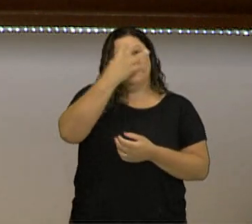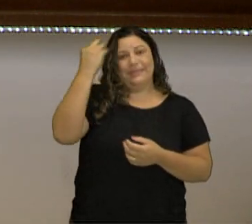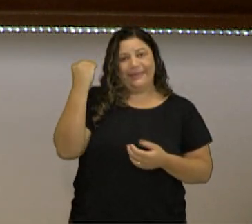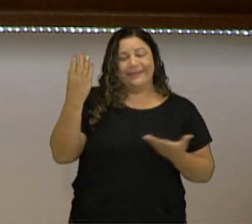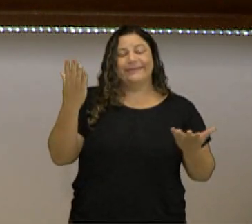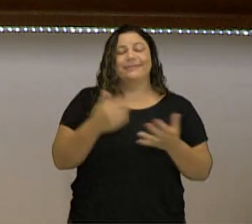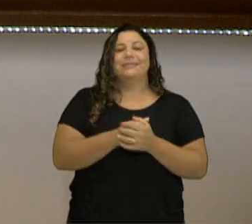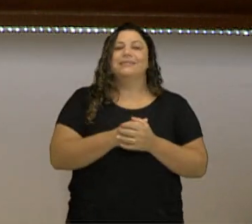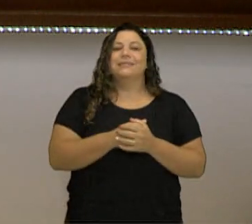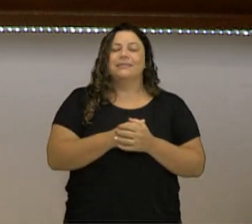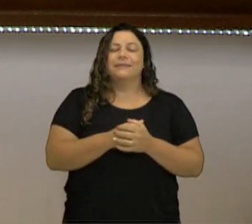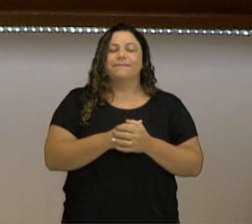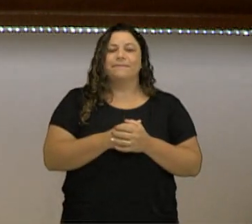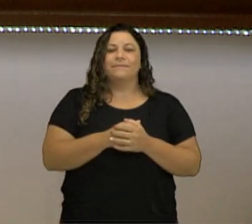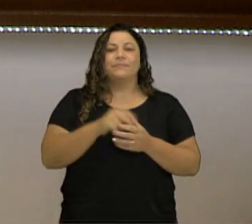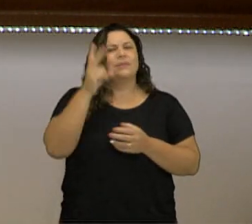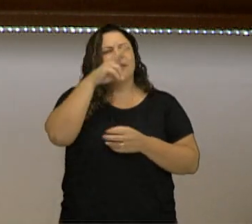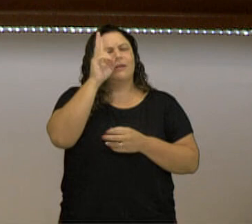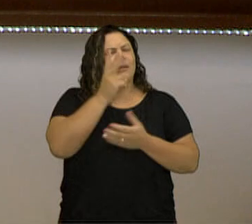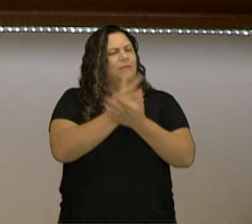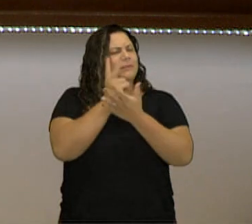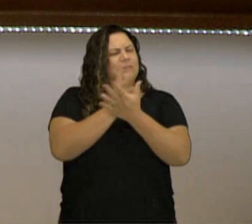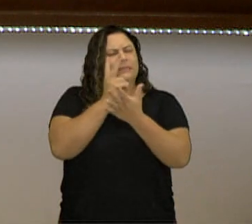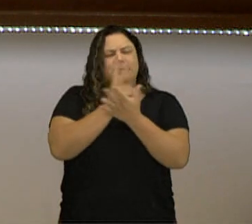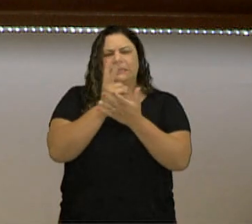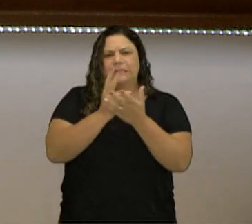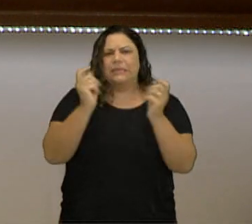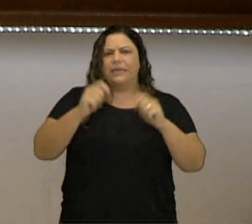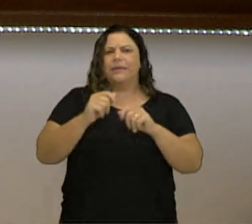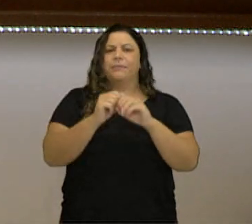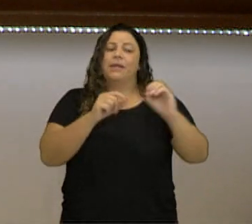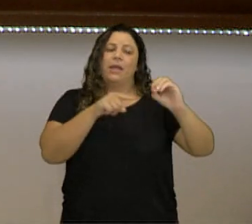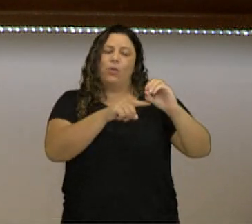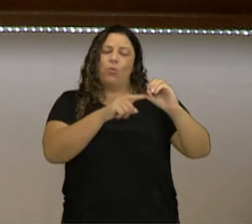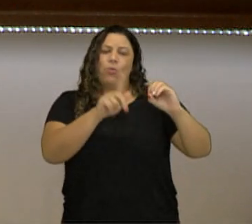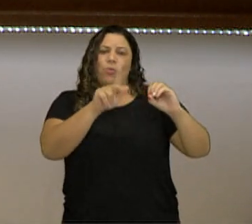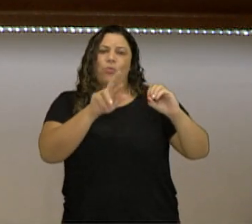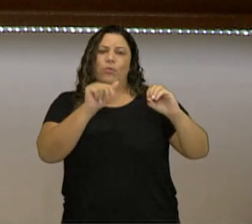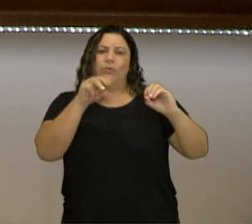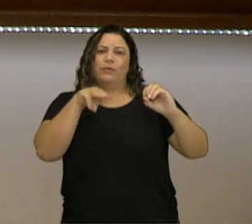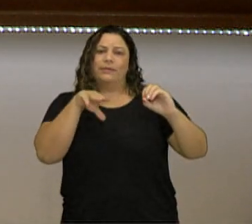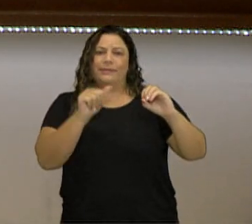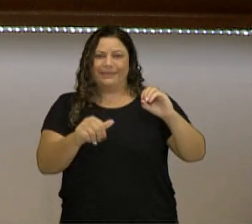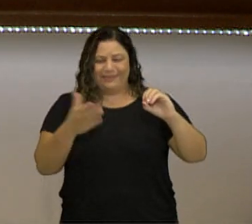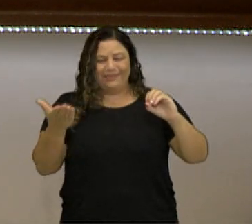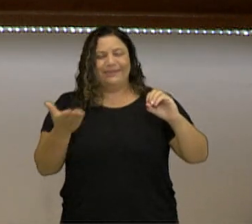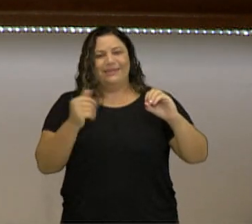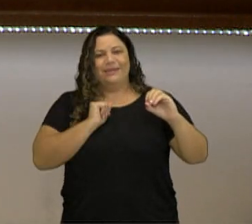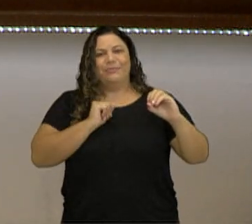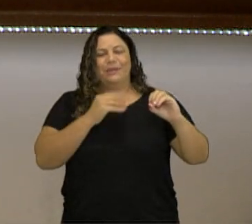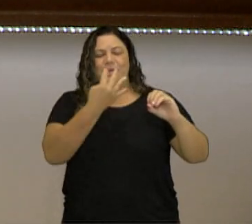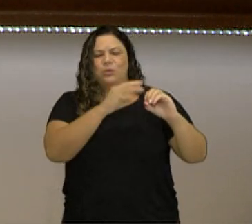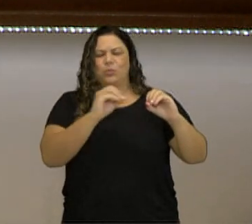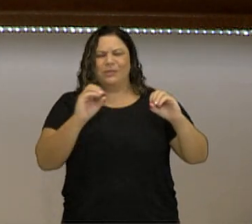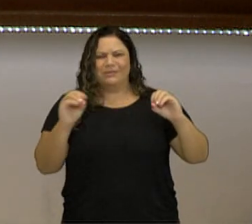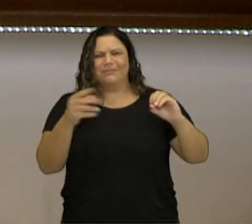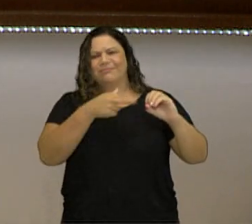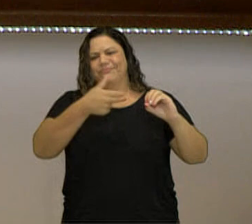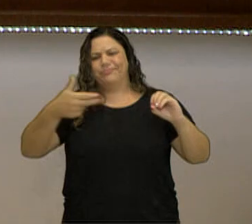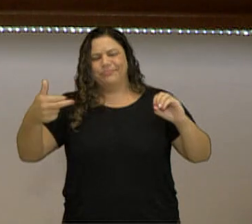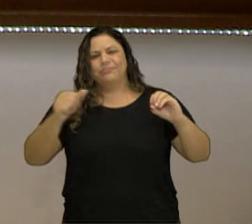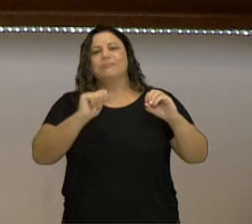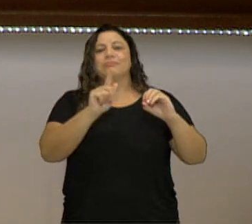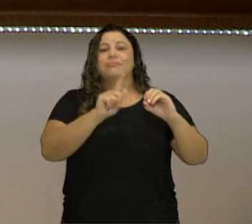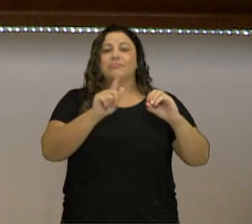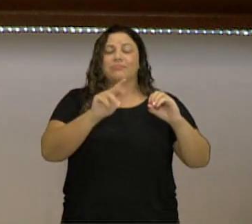de lembra disso sempre. 200 gramas, 300 gramas, 400 gramas, 500